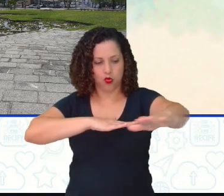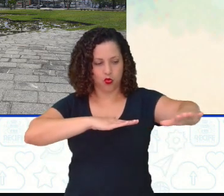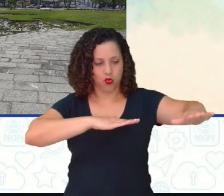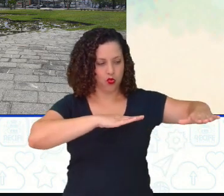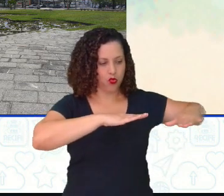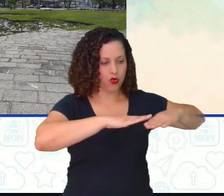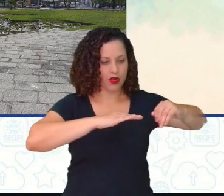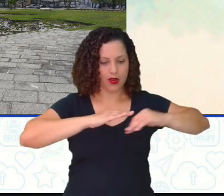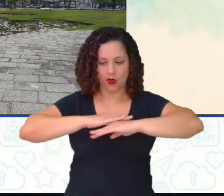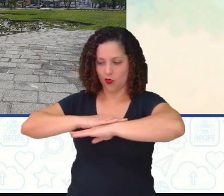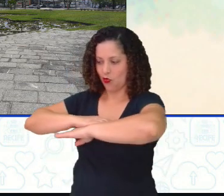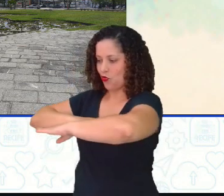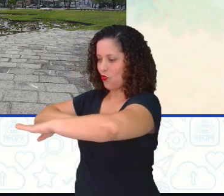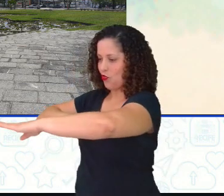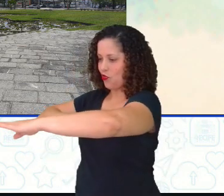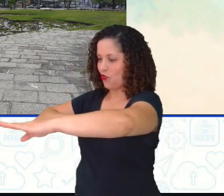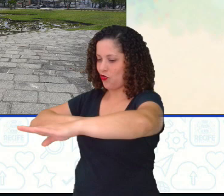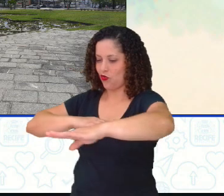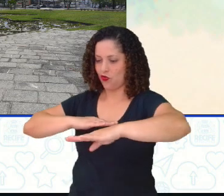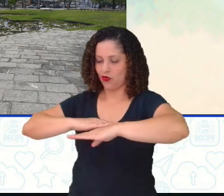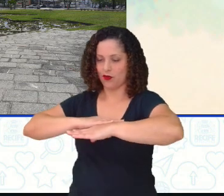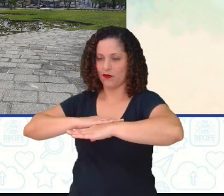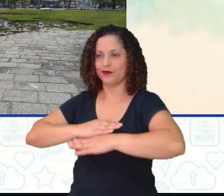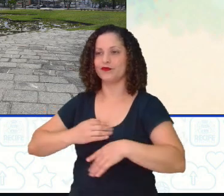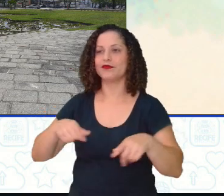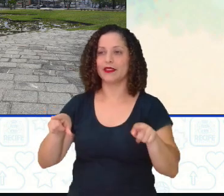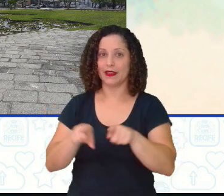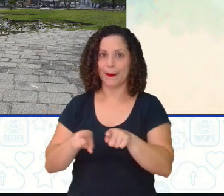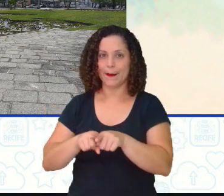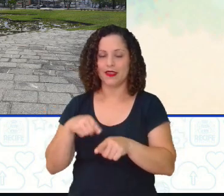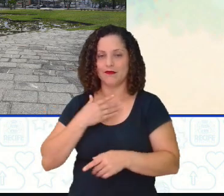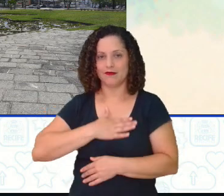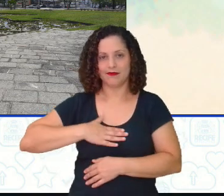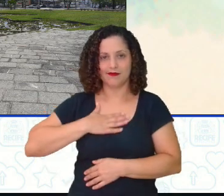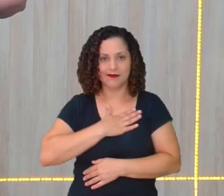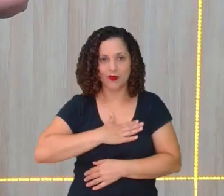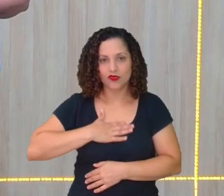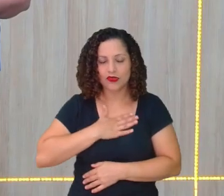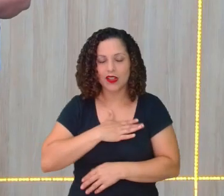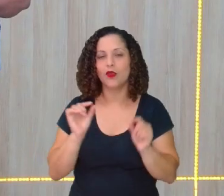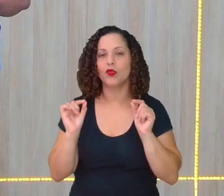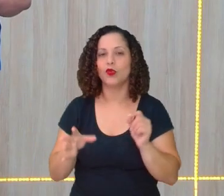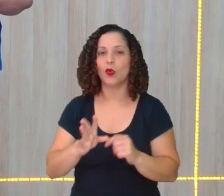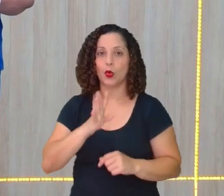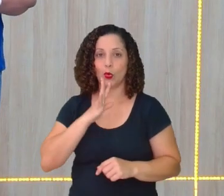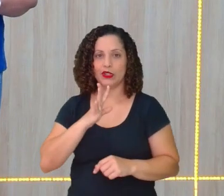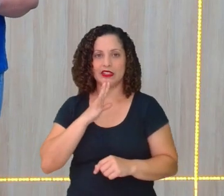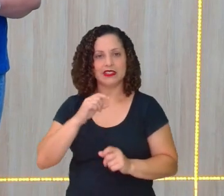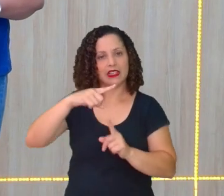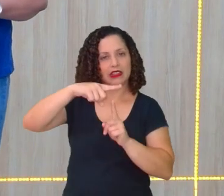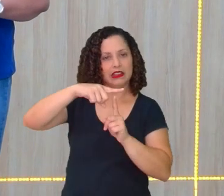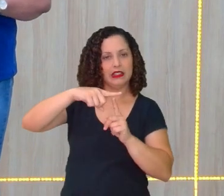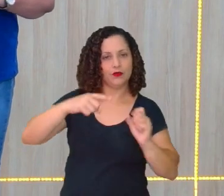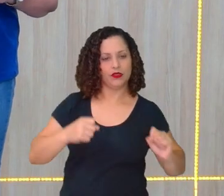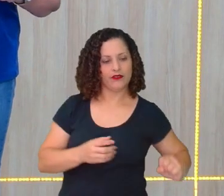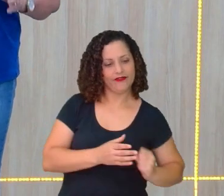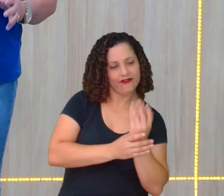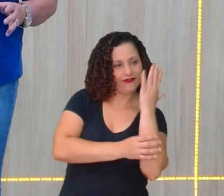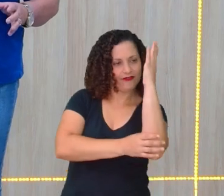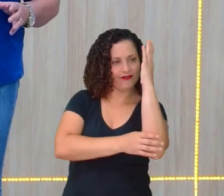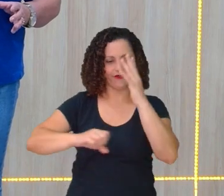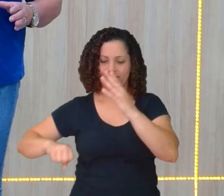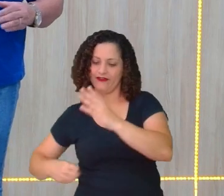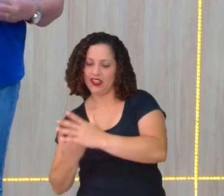né, nessas praças. Outra coisa é que ele também faz um estudo da vegetação. Então, aí vocês vão ver uma vegetação